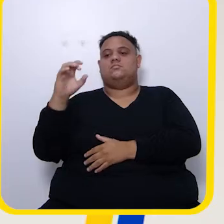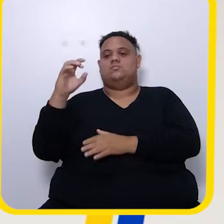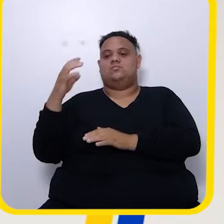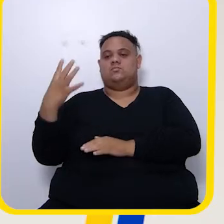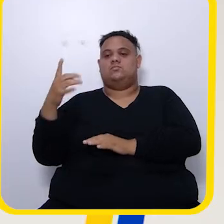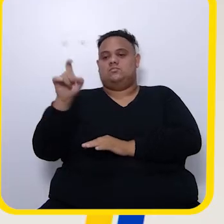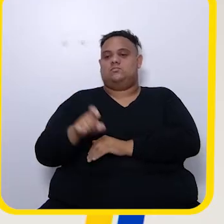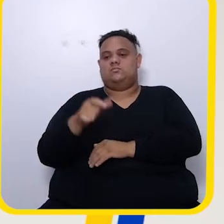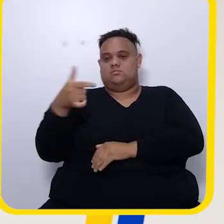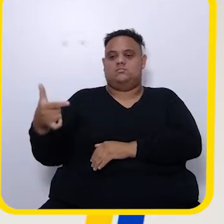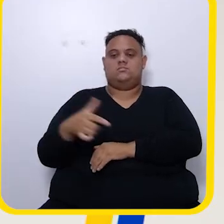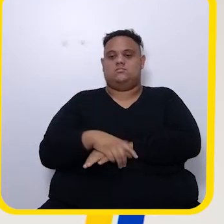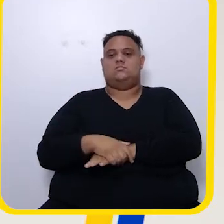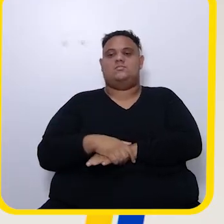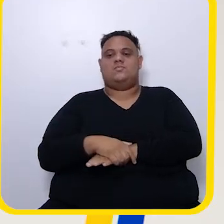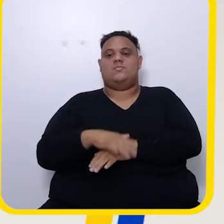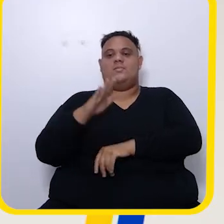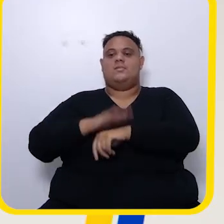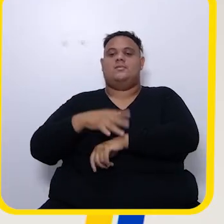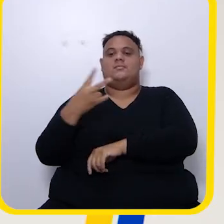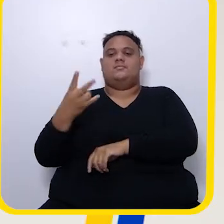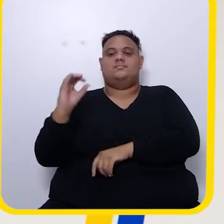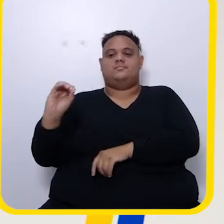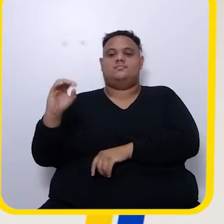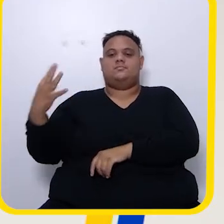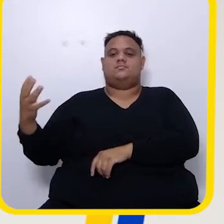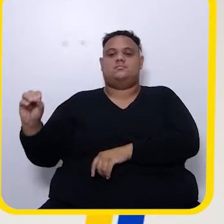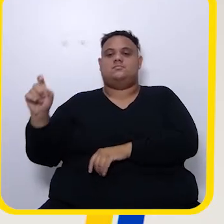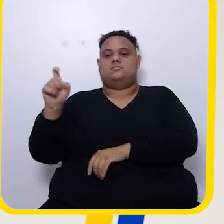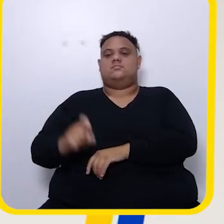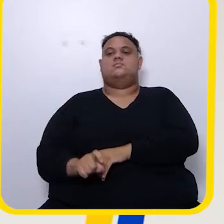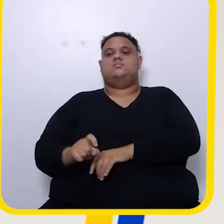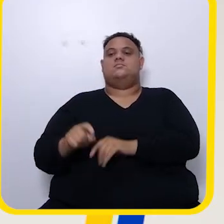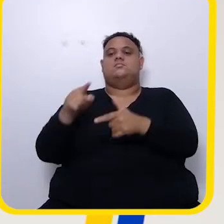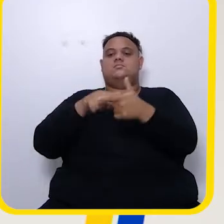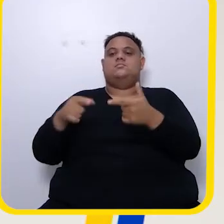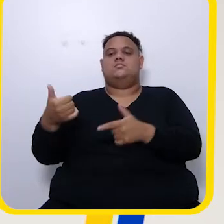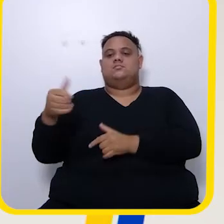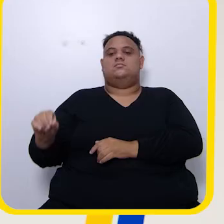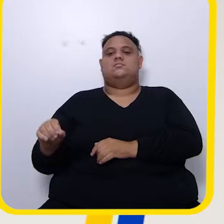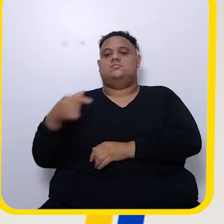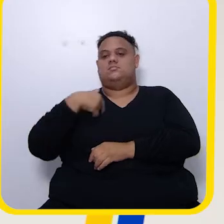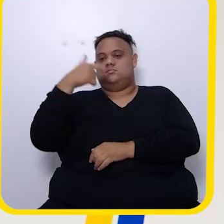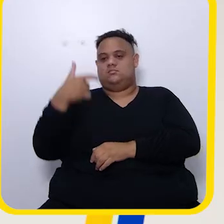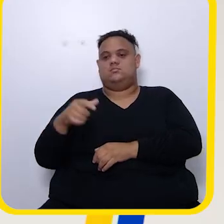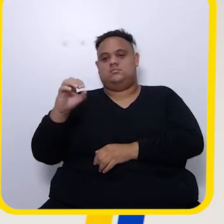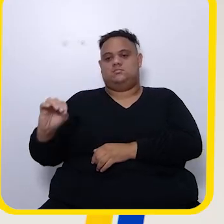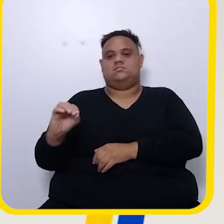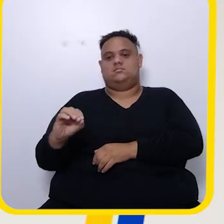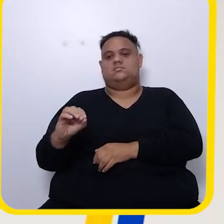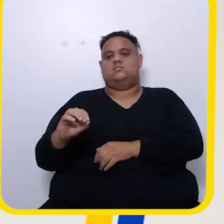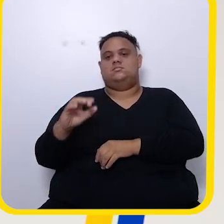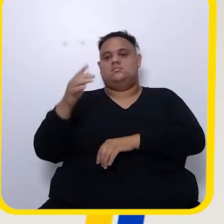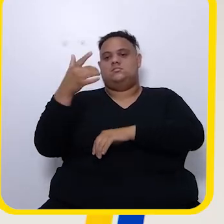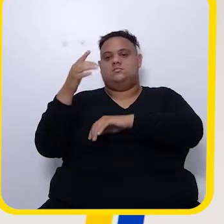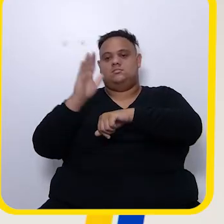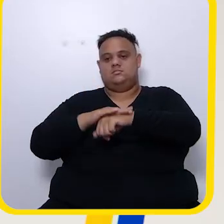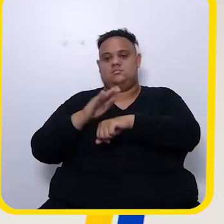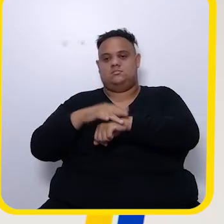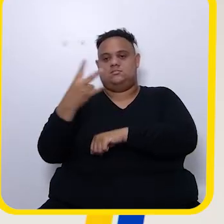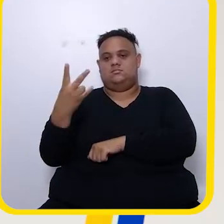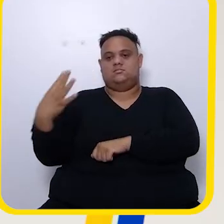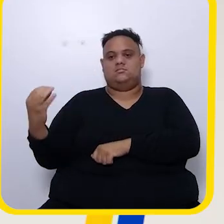4x2. Mais 240x. Dividindo por 10, eu tiro um zero. Então, fica mais